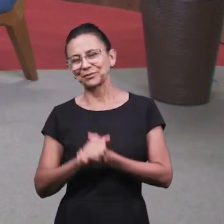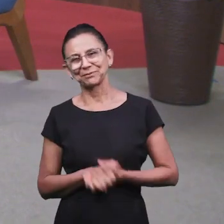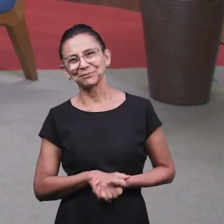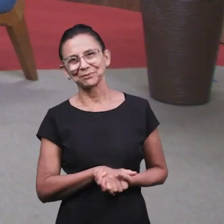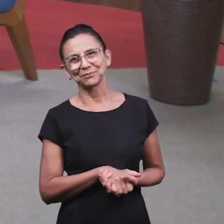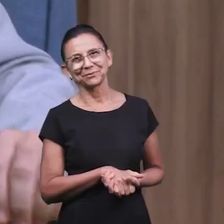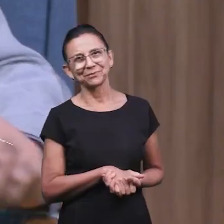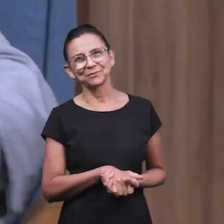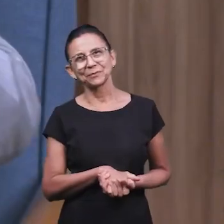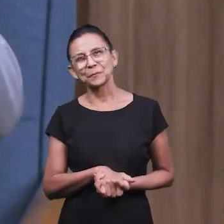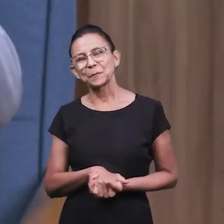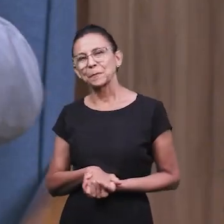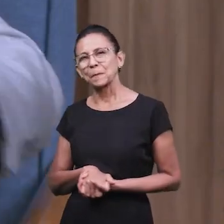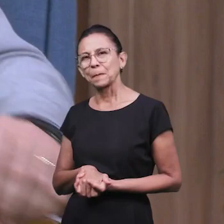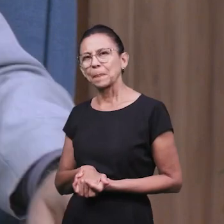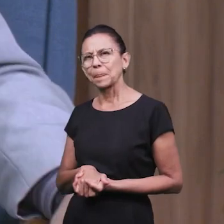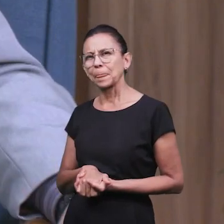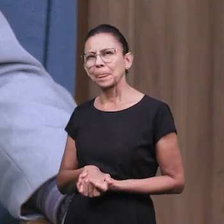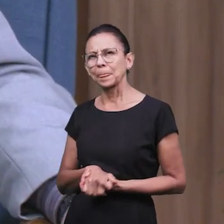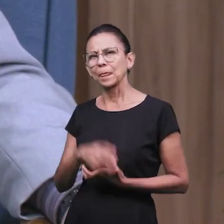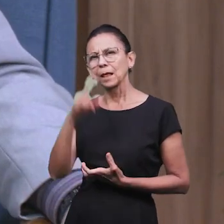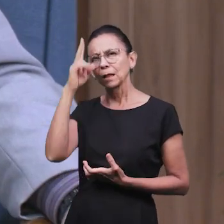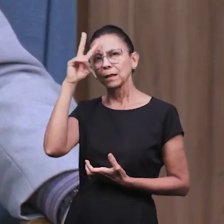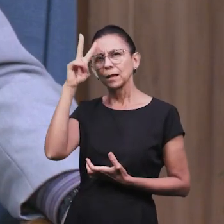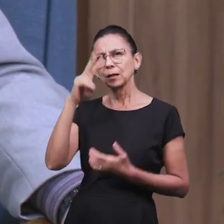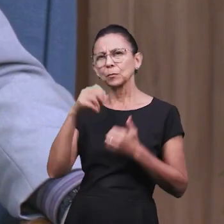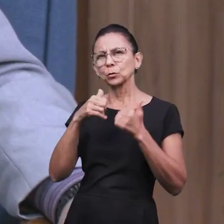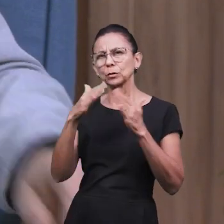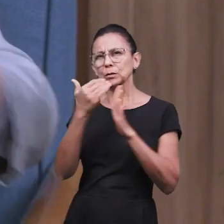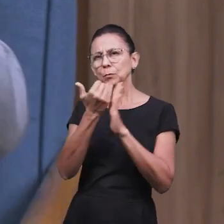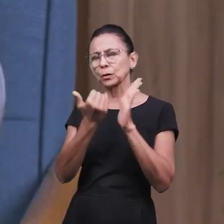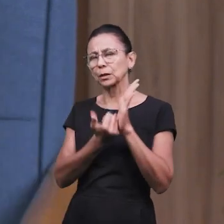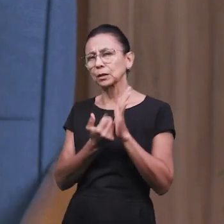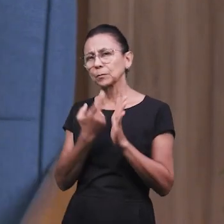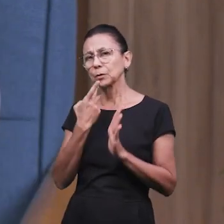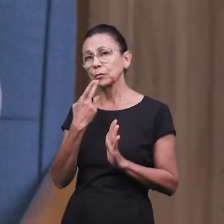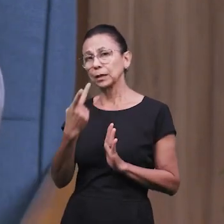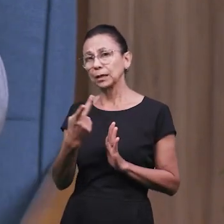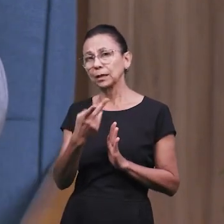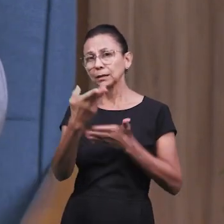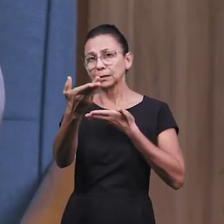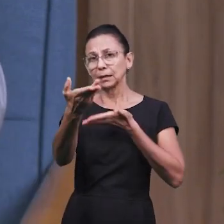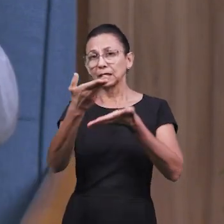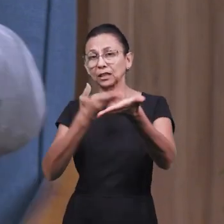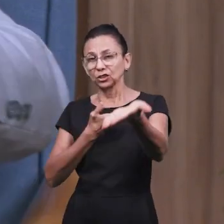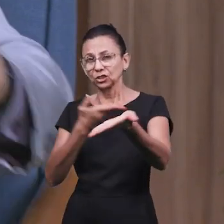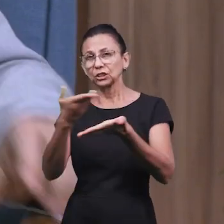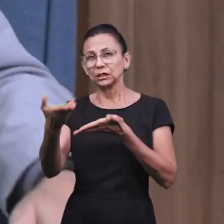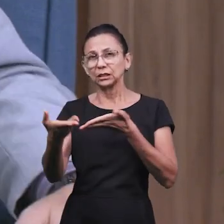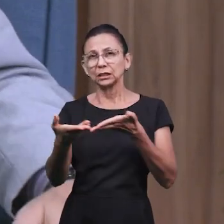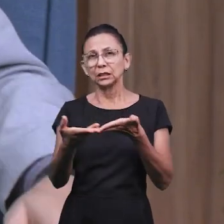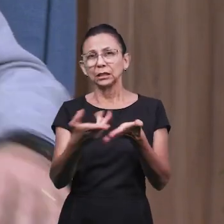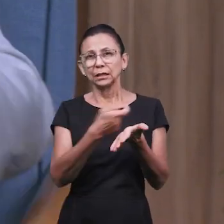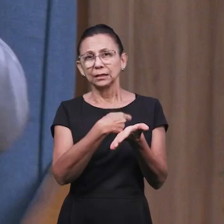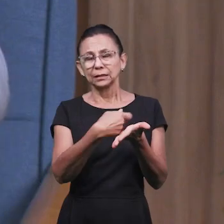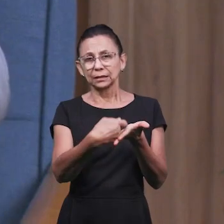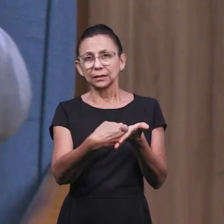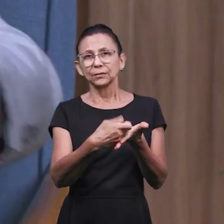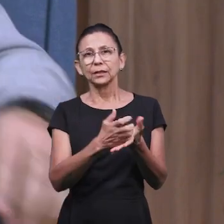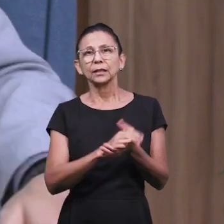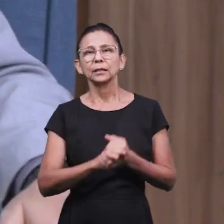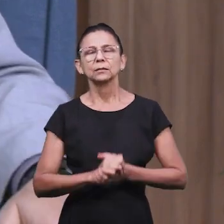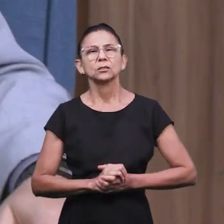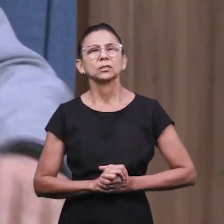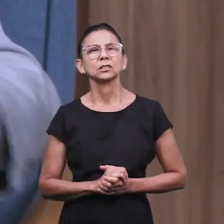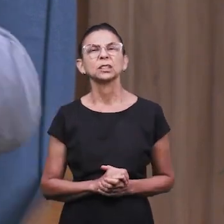especial. Lembra do que eu falei no início do programa? Eu pedi para você interagir, para você escrever lá no chat. Estou reforçando